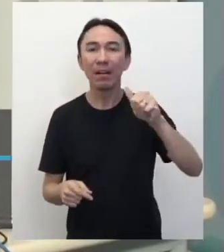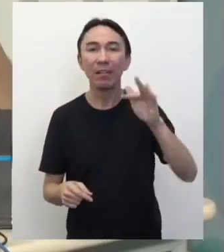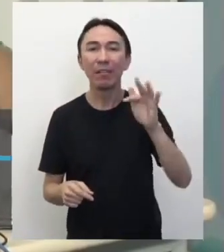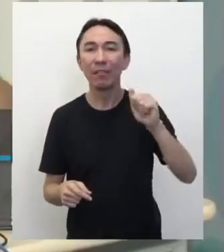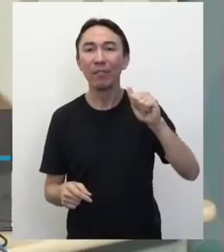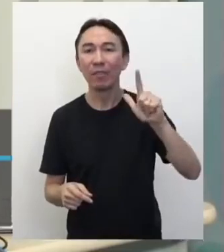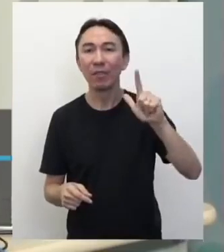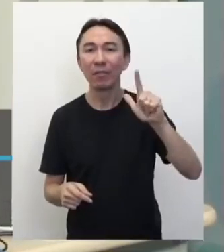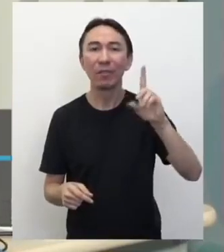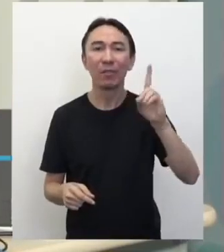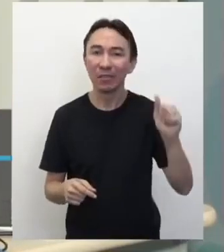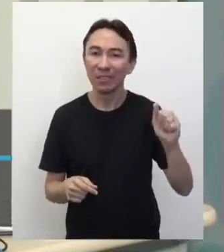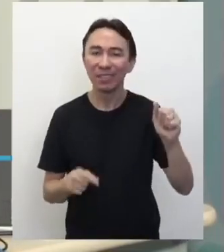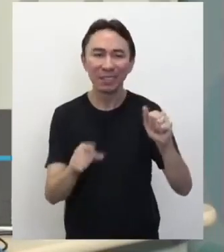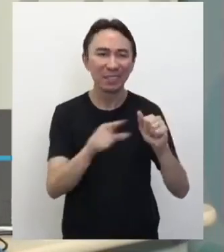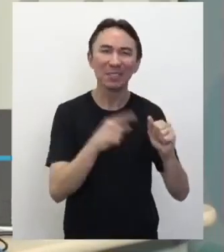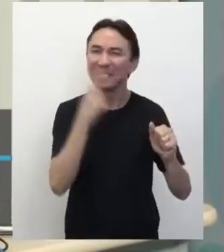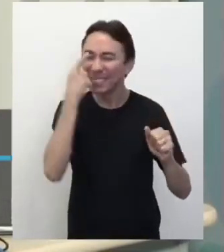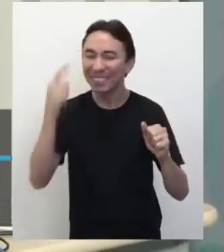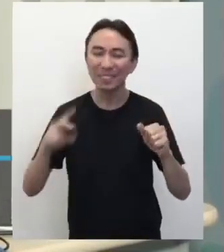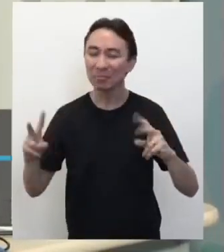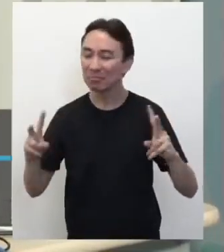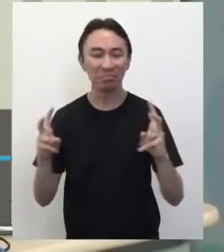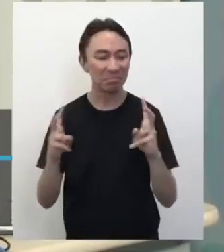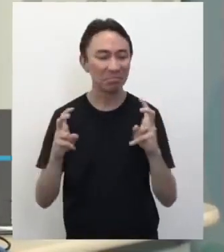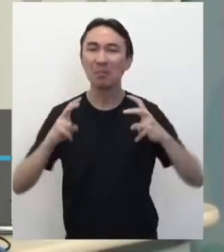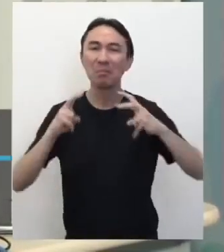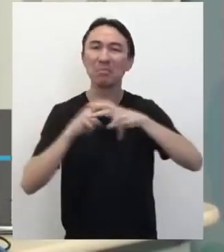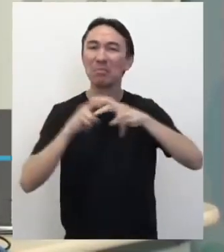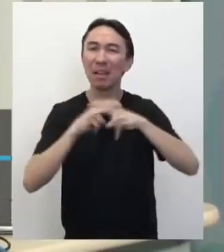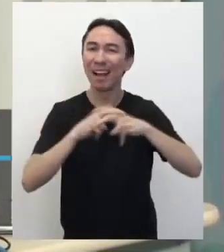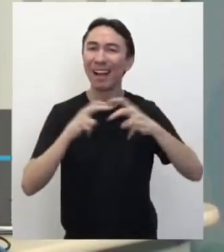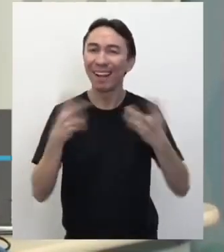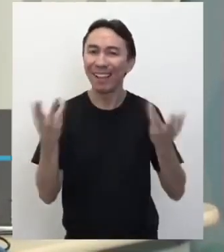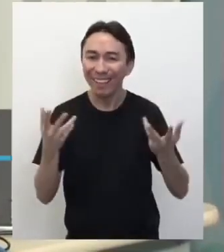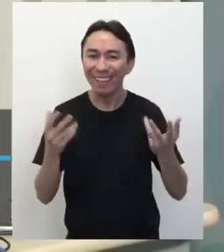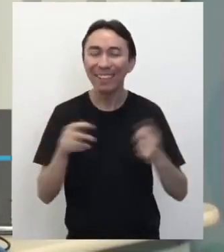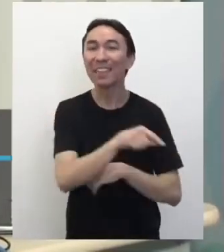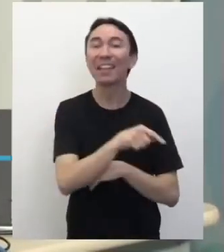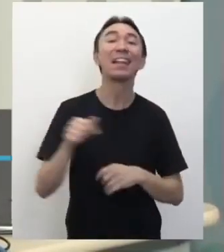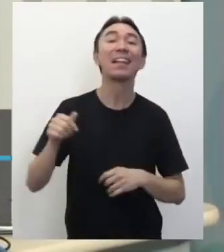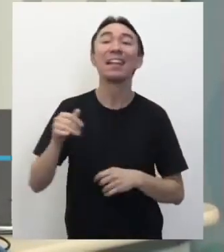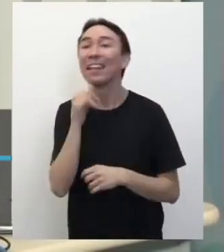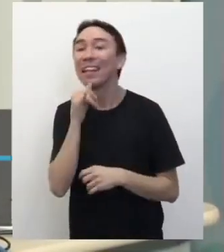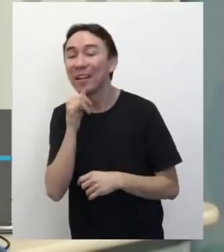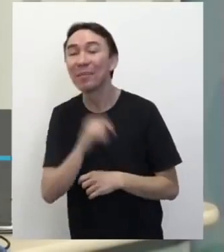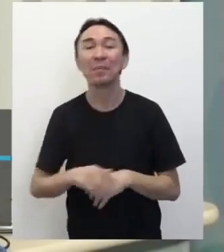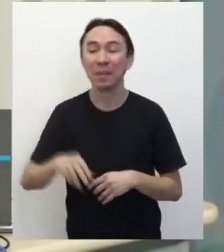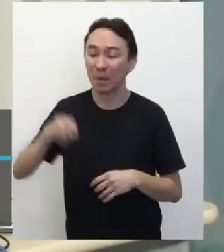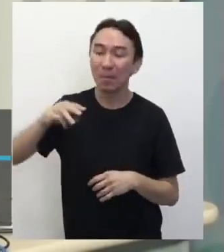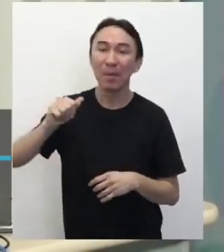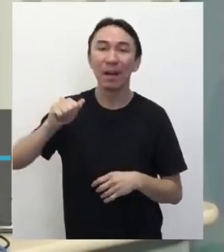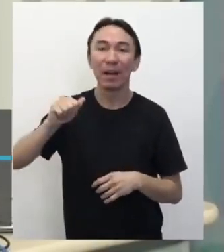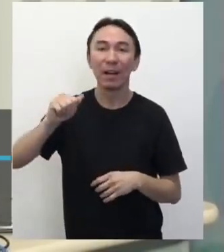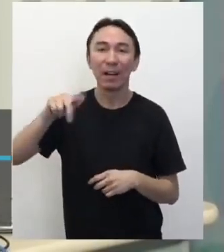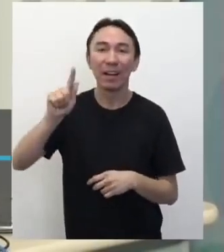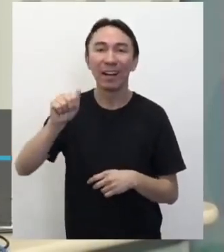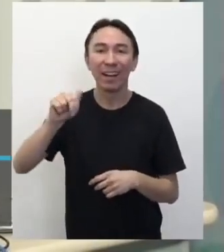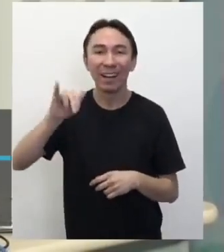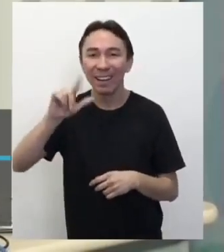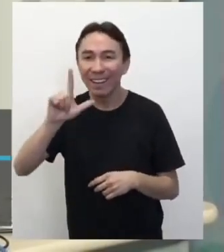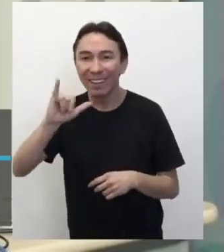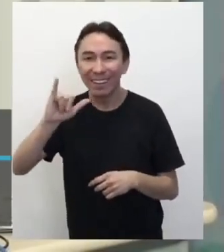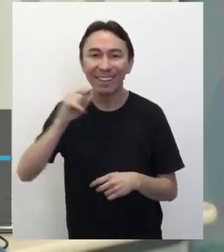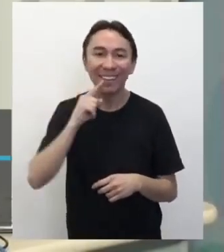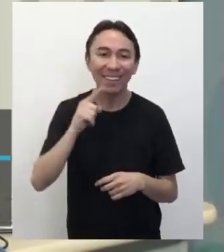Imagina as duas lá, uma brigando com a outra. E aí a Magali comendo a sopa da Mafalda. E a Mafalda, toma tudo logo. Vocês sabem que eu